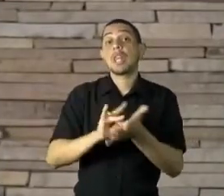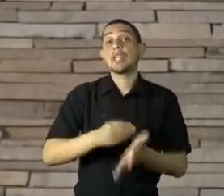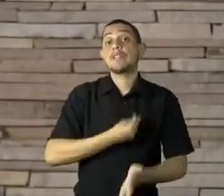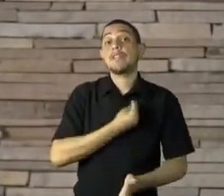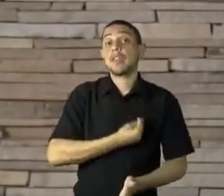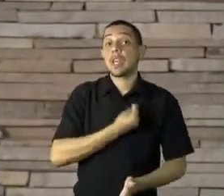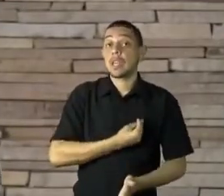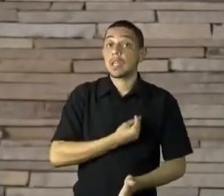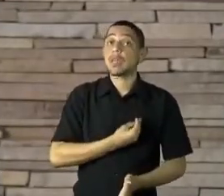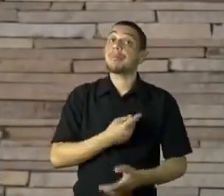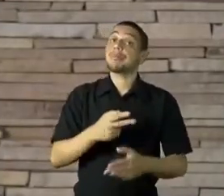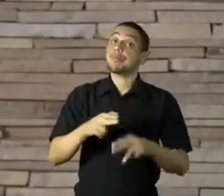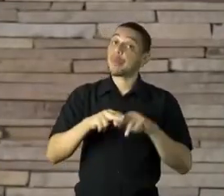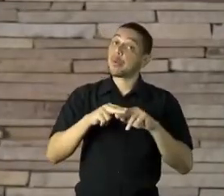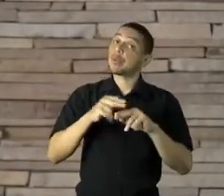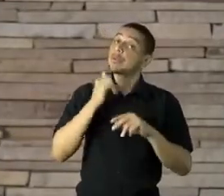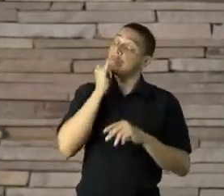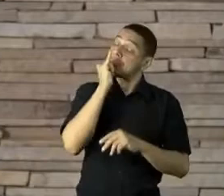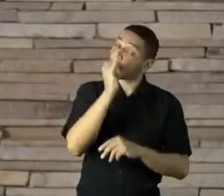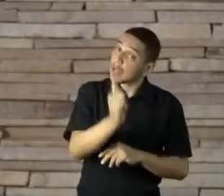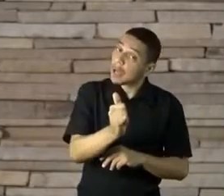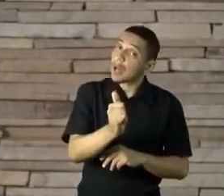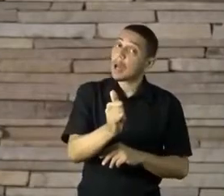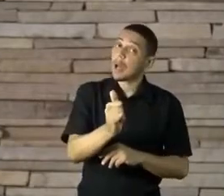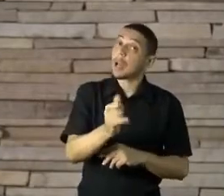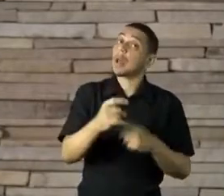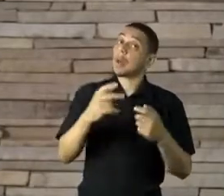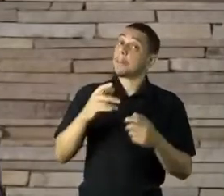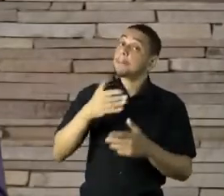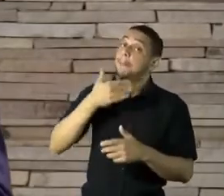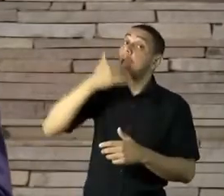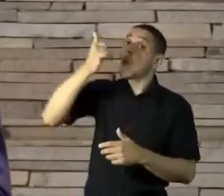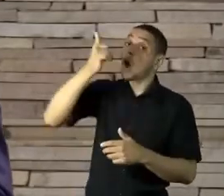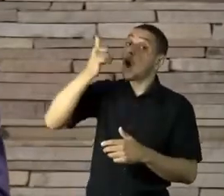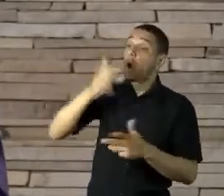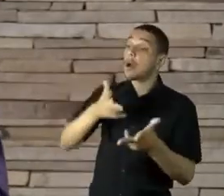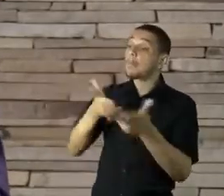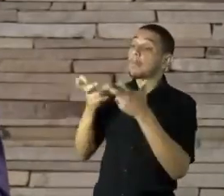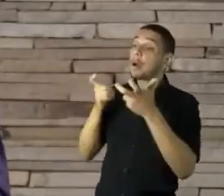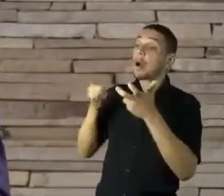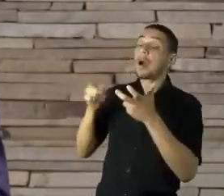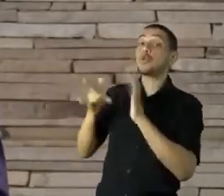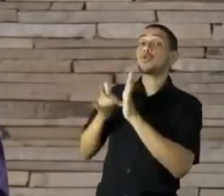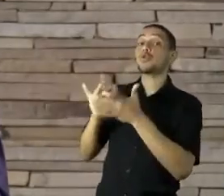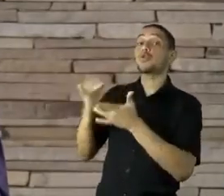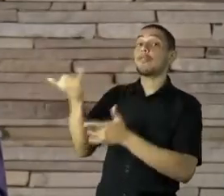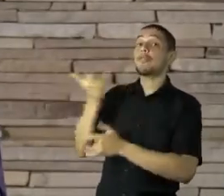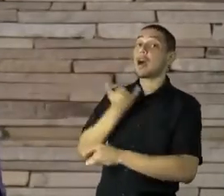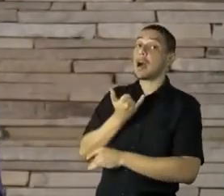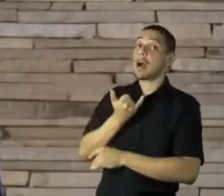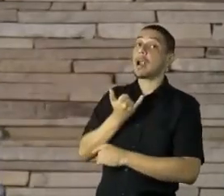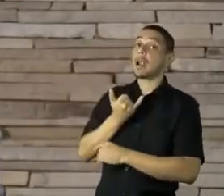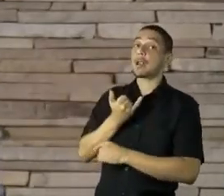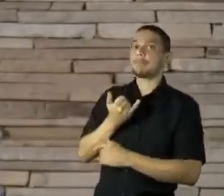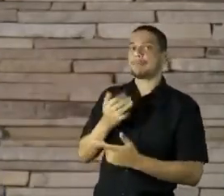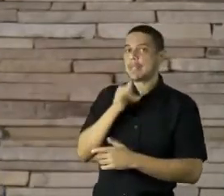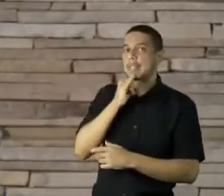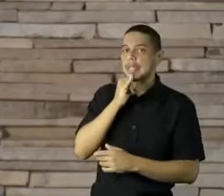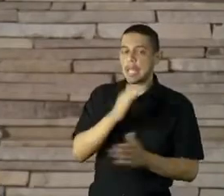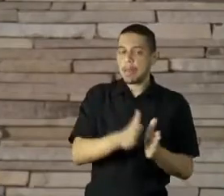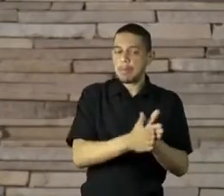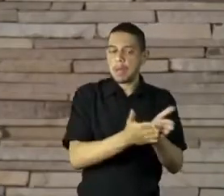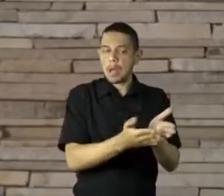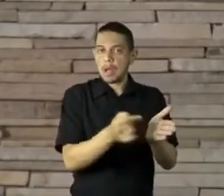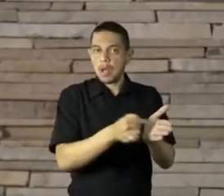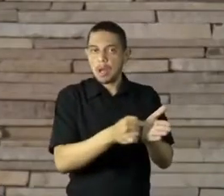melhor prestarmos atenção em Cristo e no que ele fala quando a sua palavra diz por exemplo que tudo que o